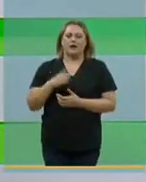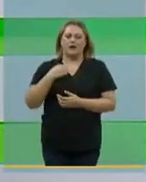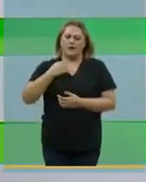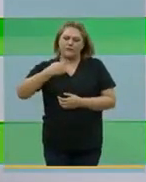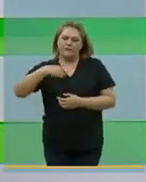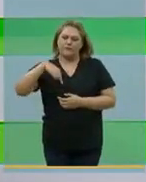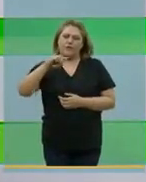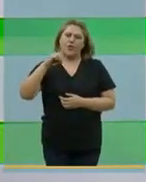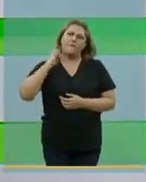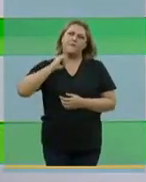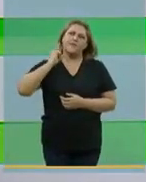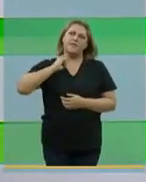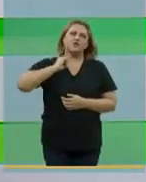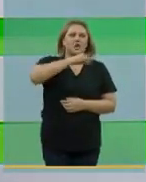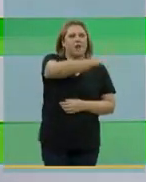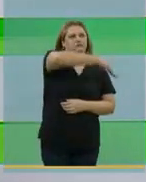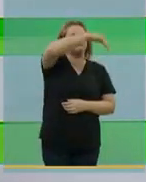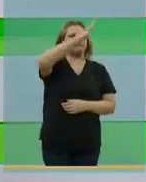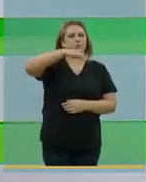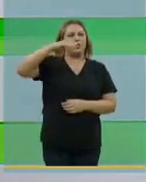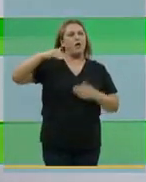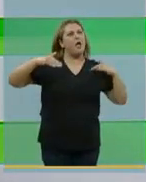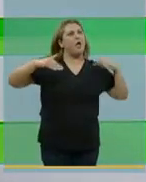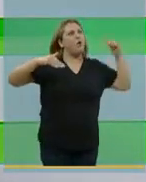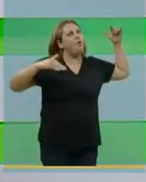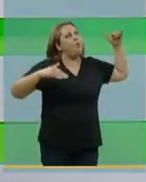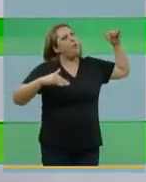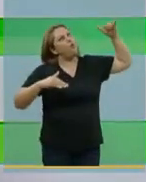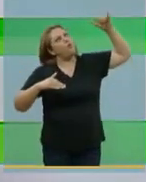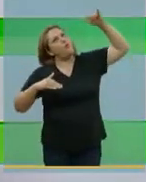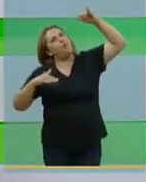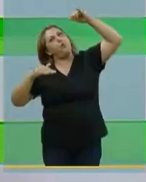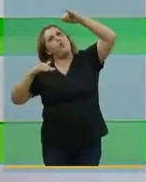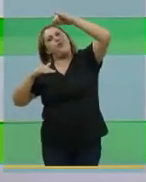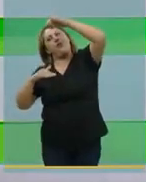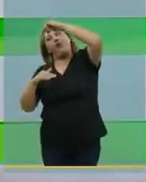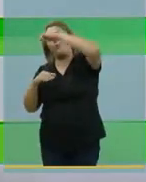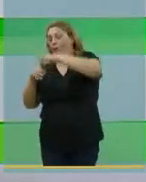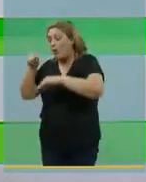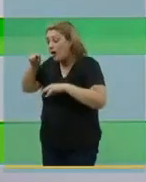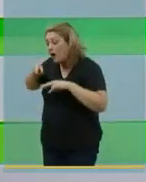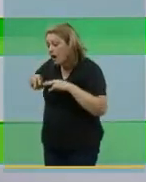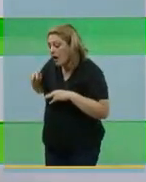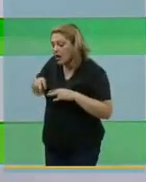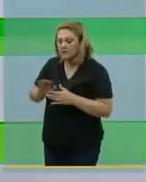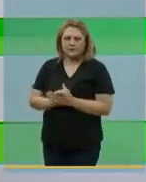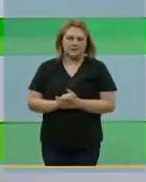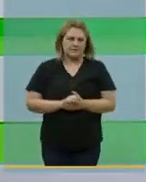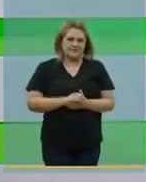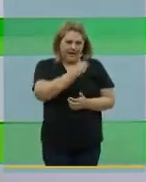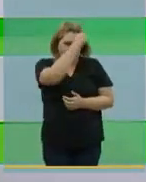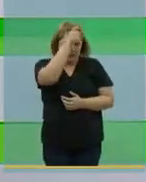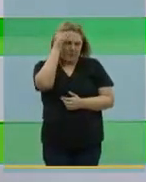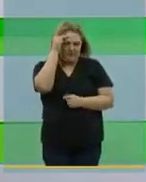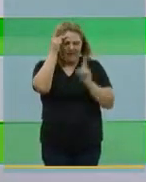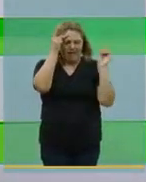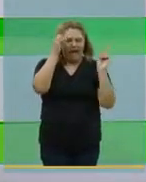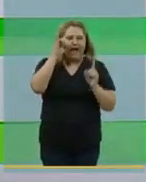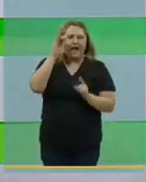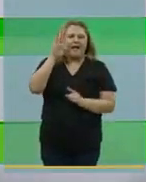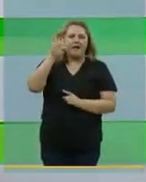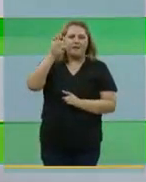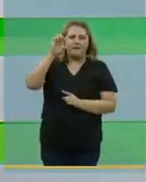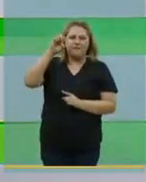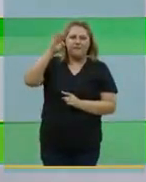gerais o prefeito de betim mg olha me disse olha aquela montanha tem uma das maiores reservas